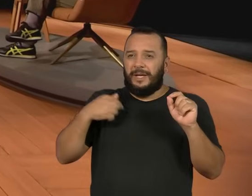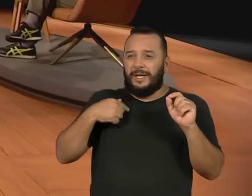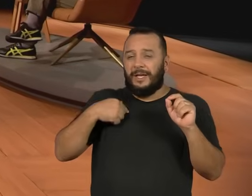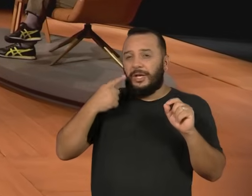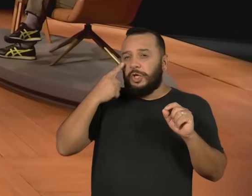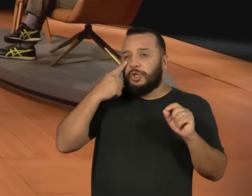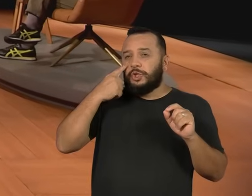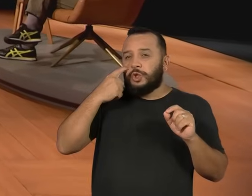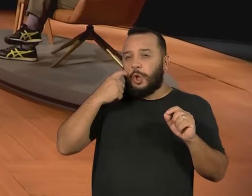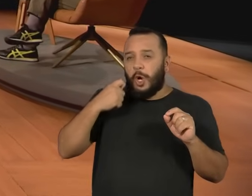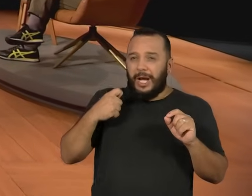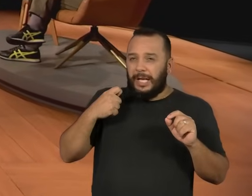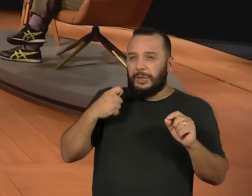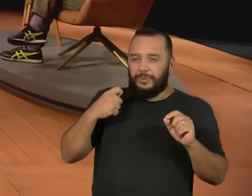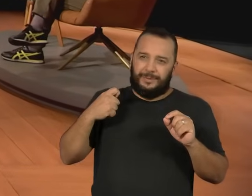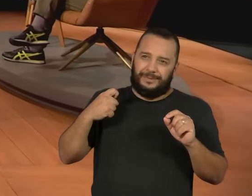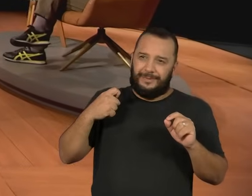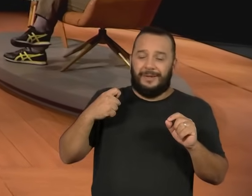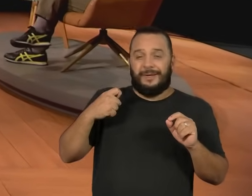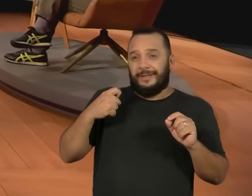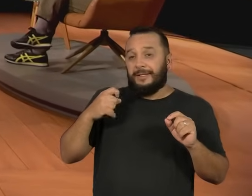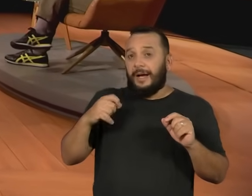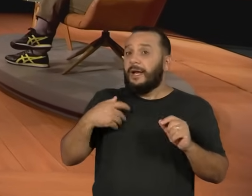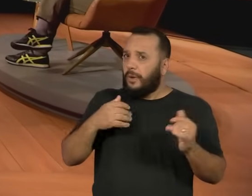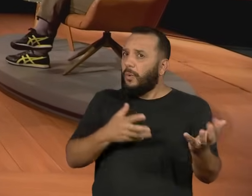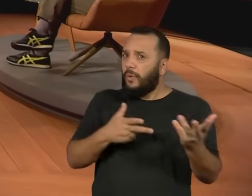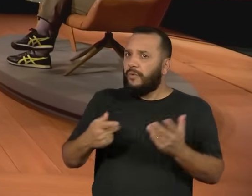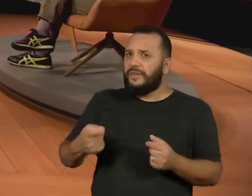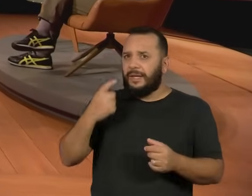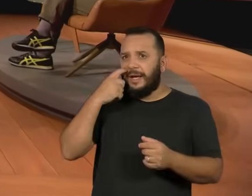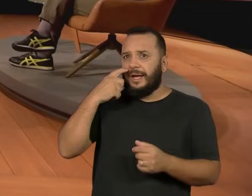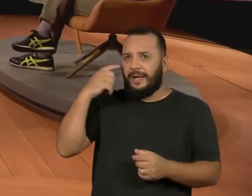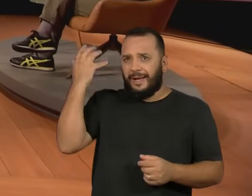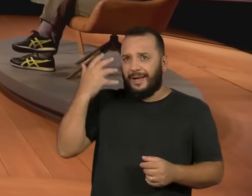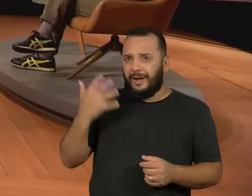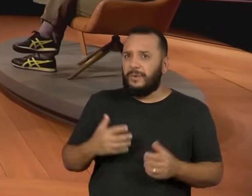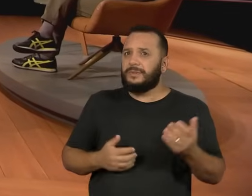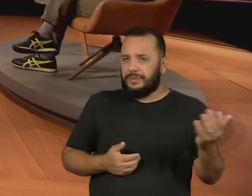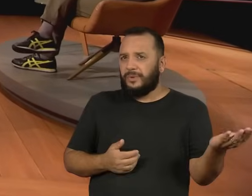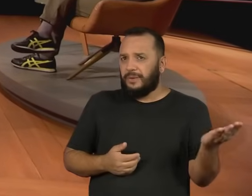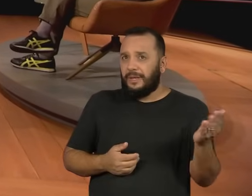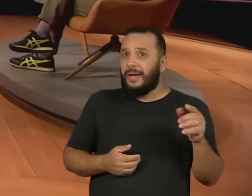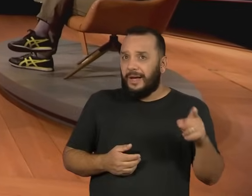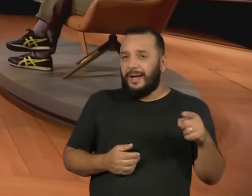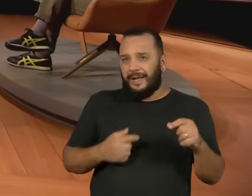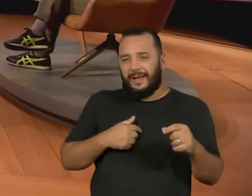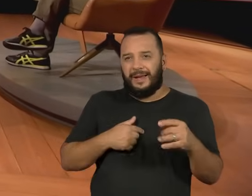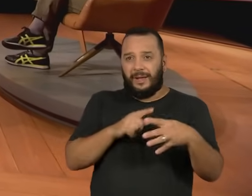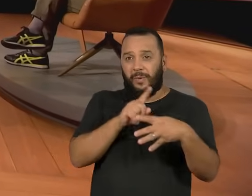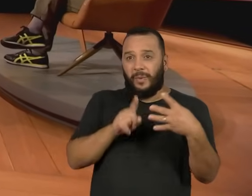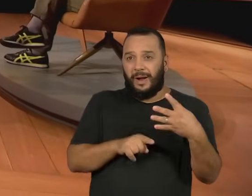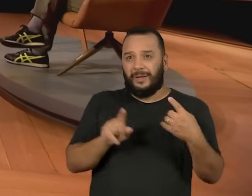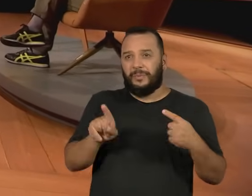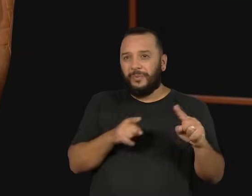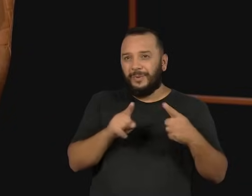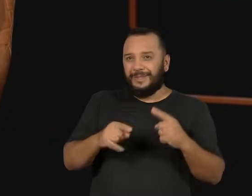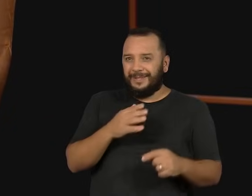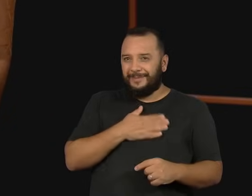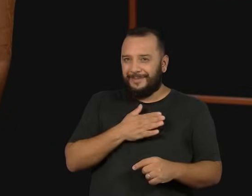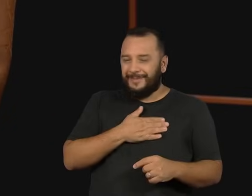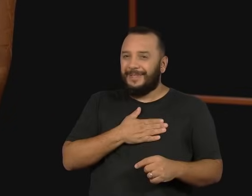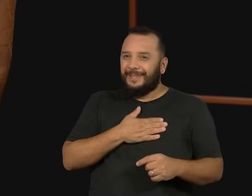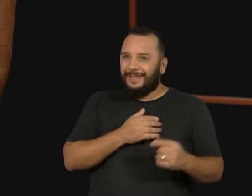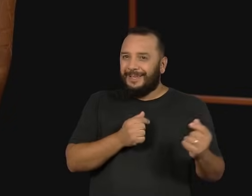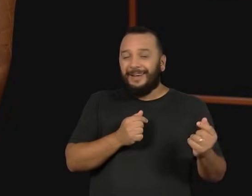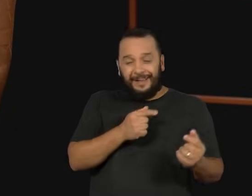tal, eu propus a Elza, convidei a Elza e ela cantou 4 músicas minhas. Então,